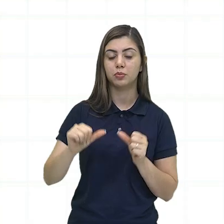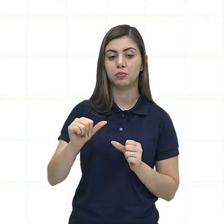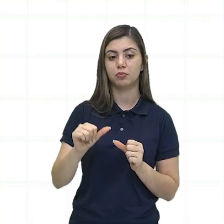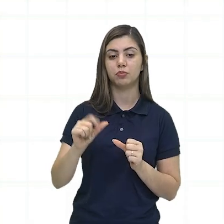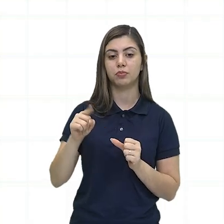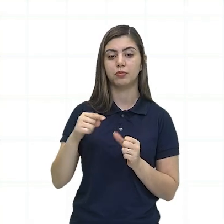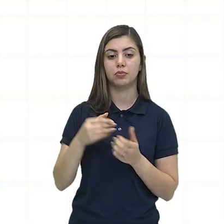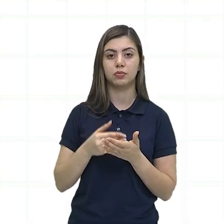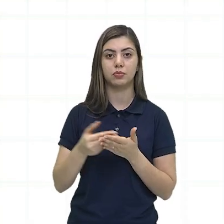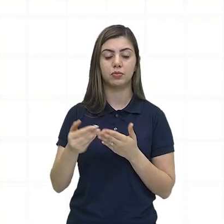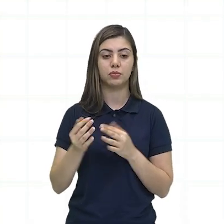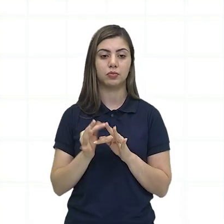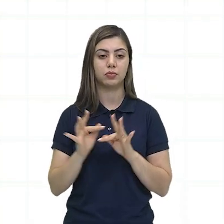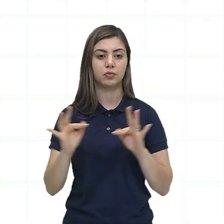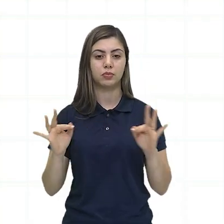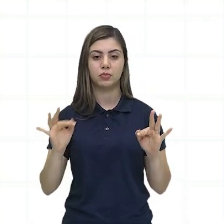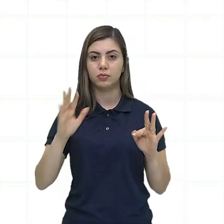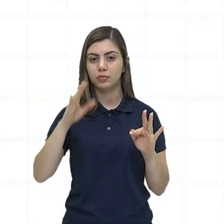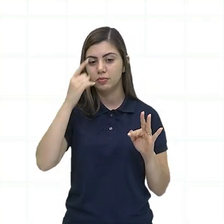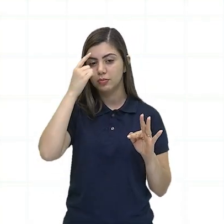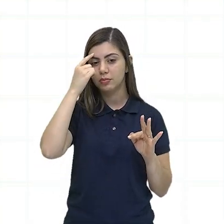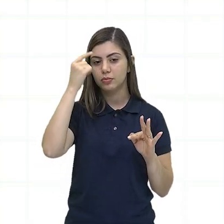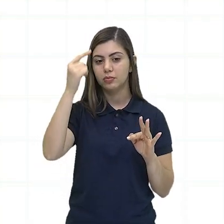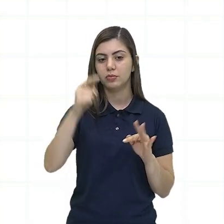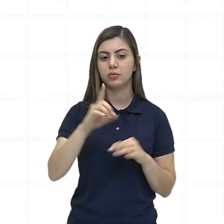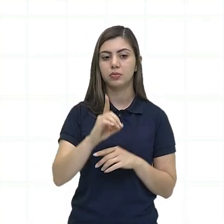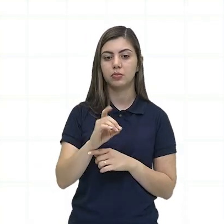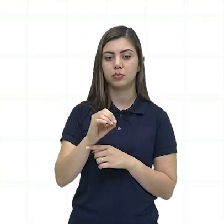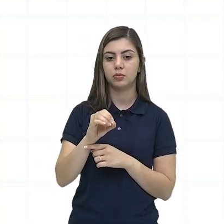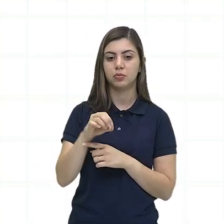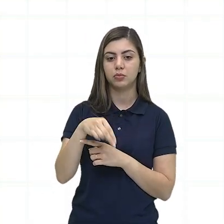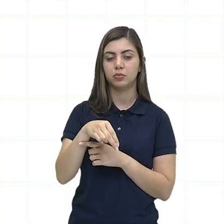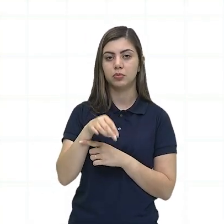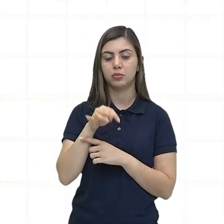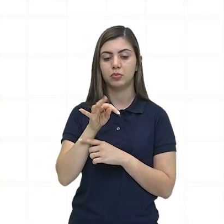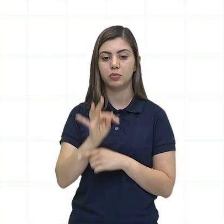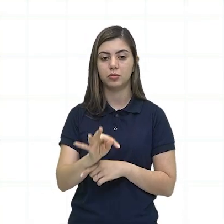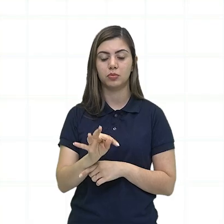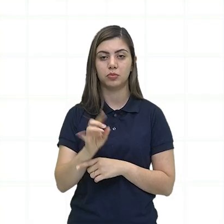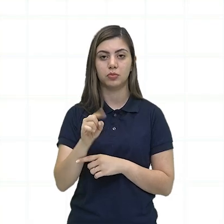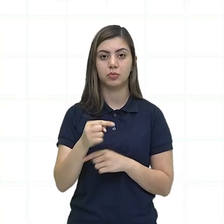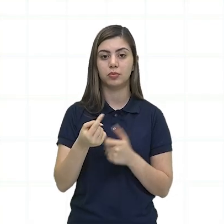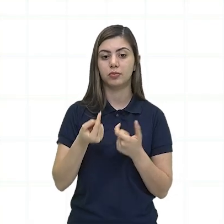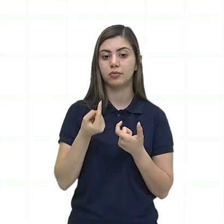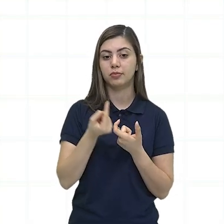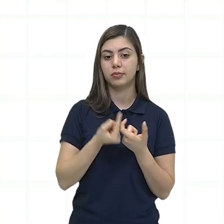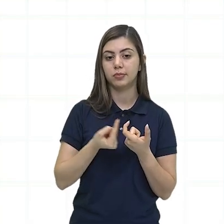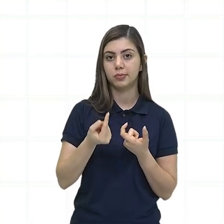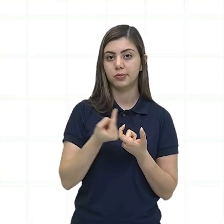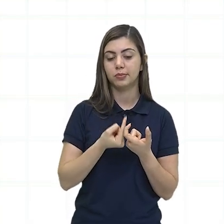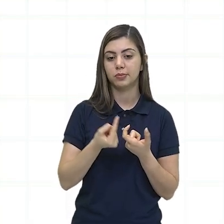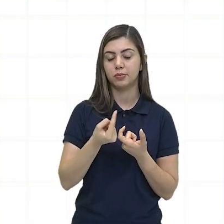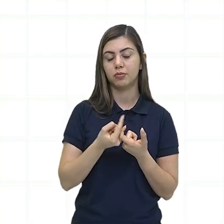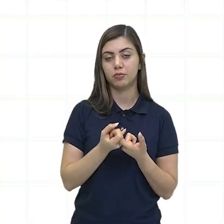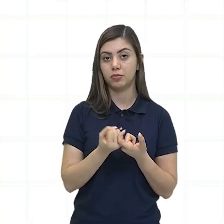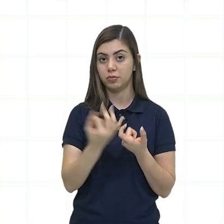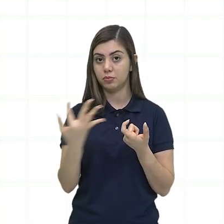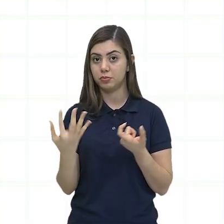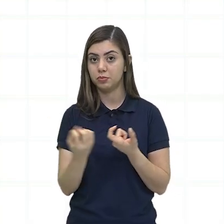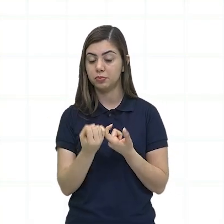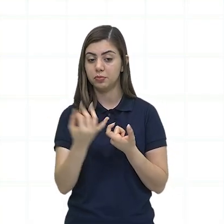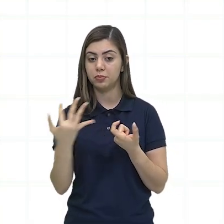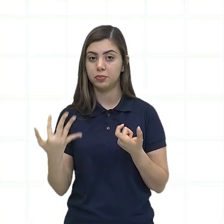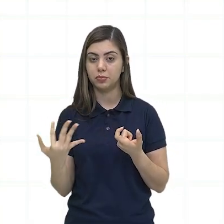tá? Sendo que o don't, na negativa, é para o singular, né? É para o plural, e para